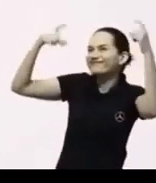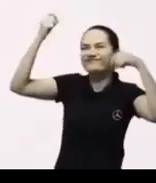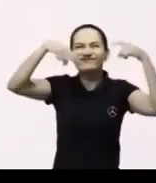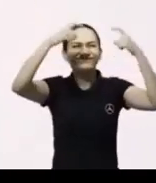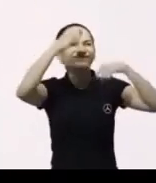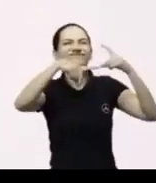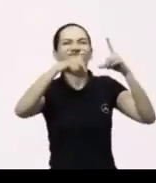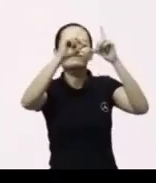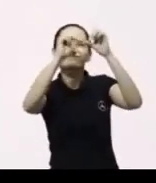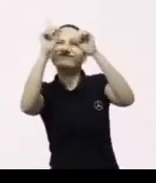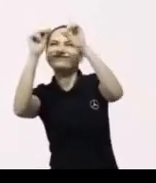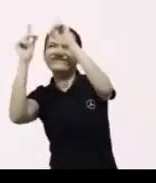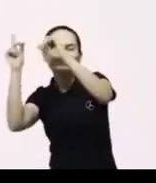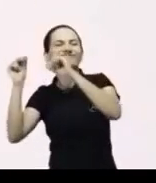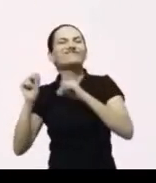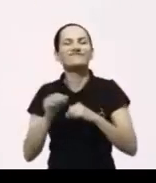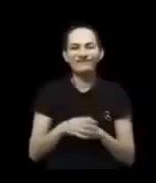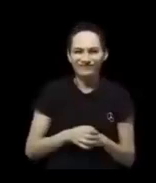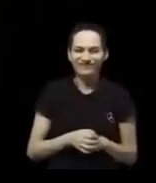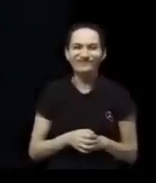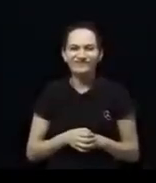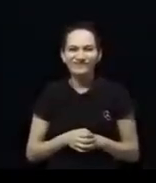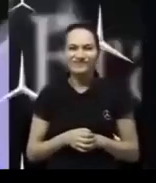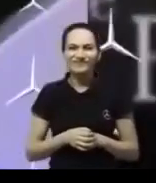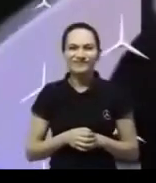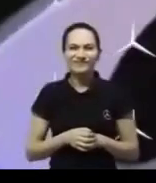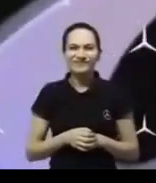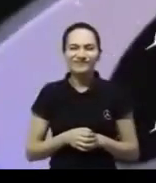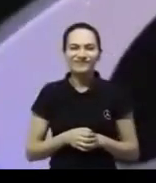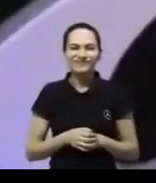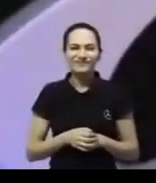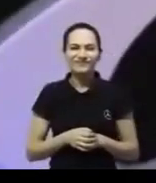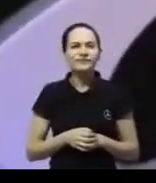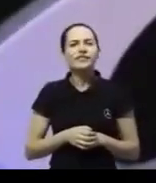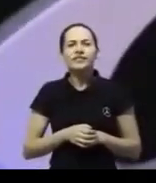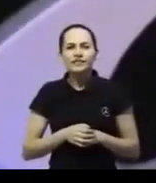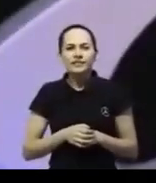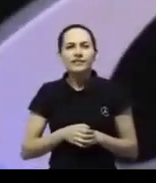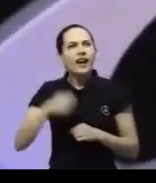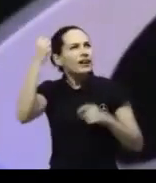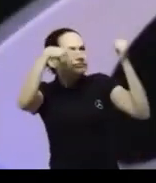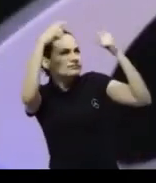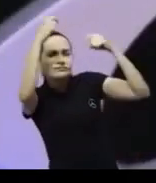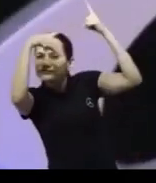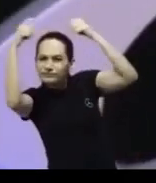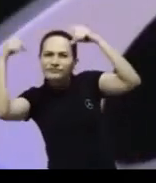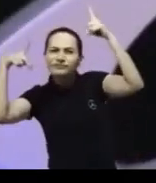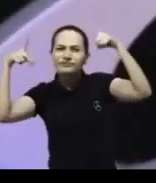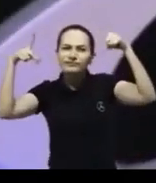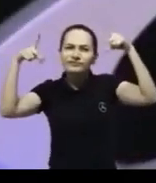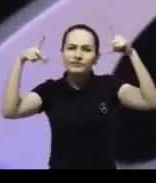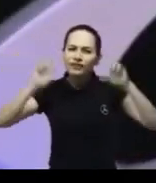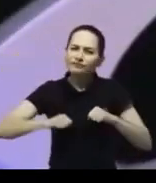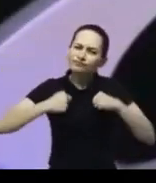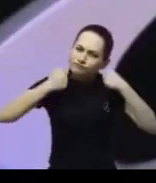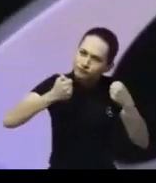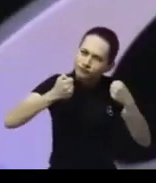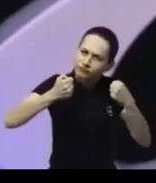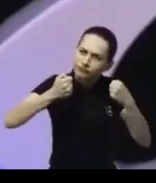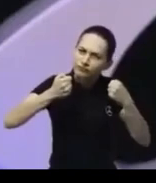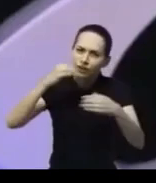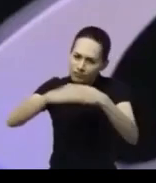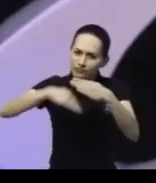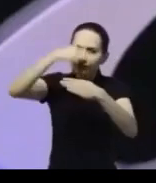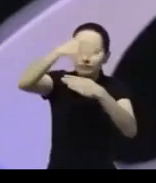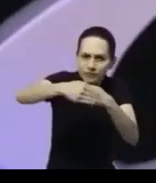brilhando com cada vez mais. Quem diria? A luz da nossa estrela é tão potente que